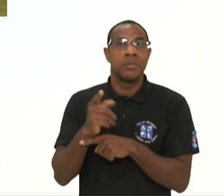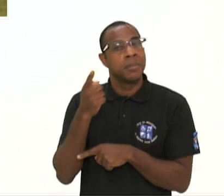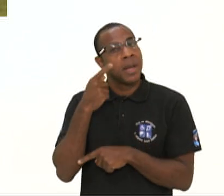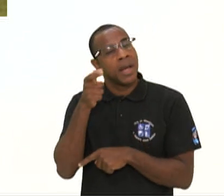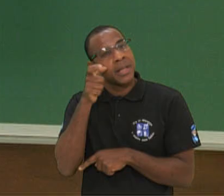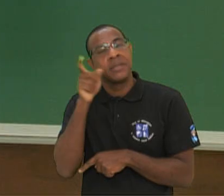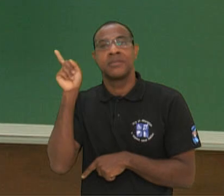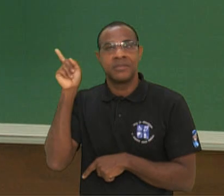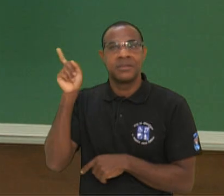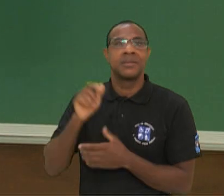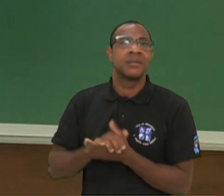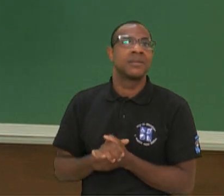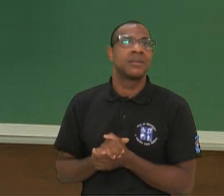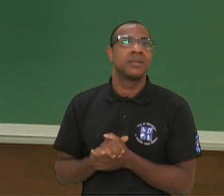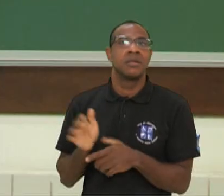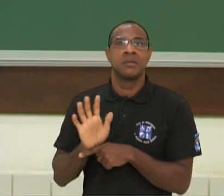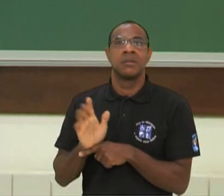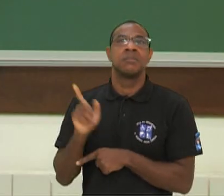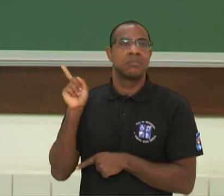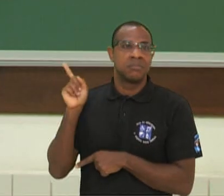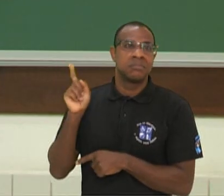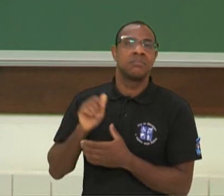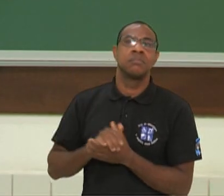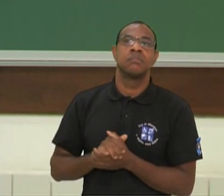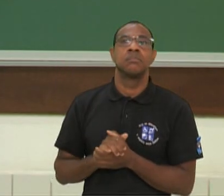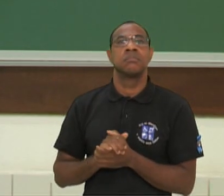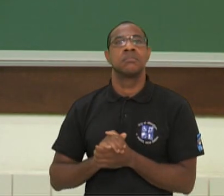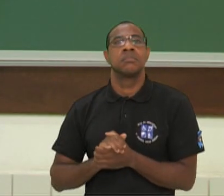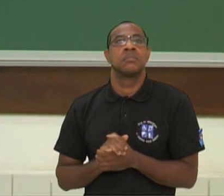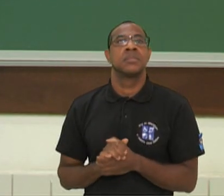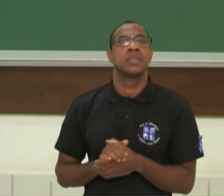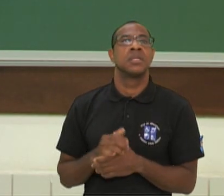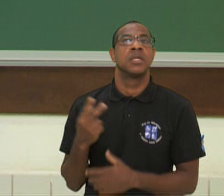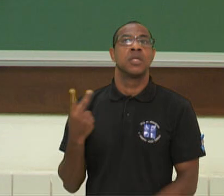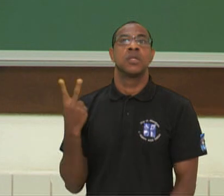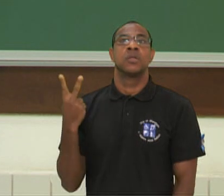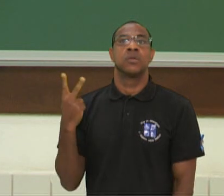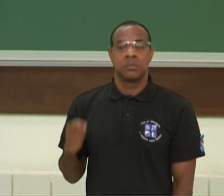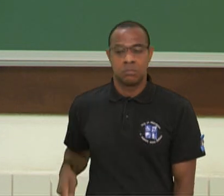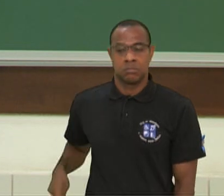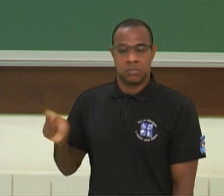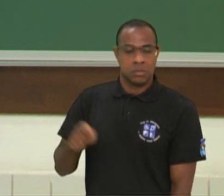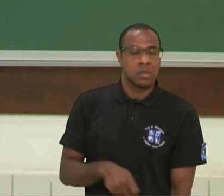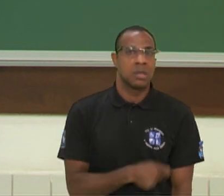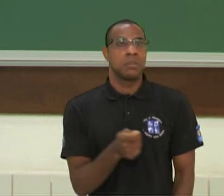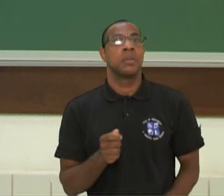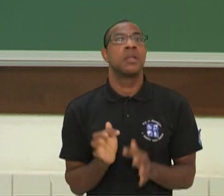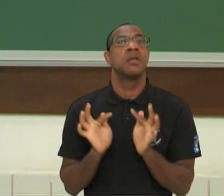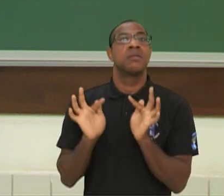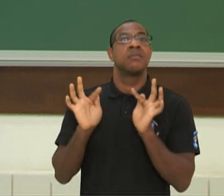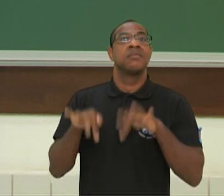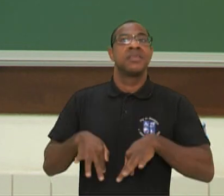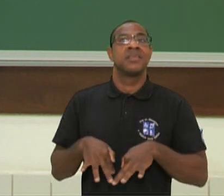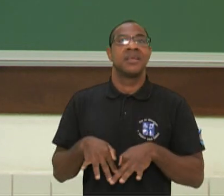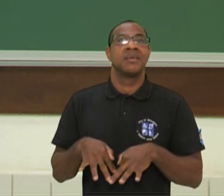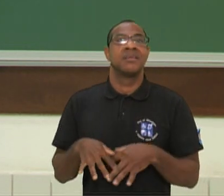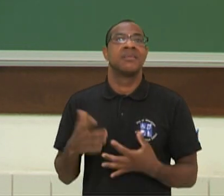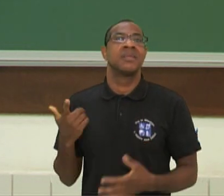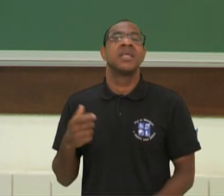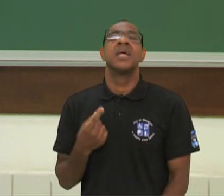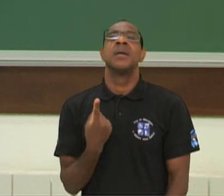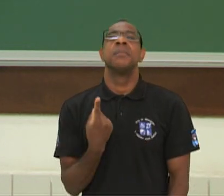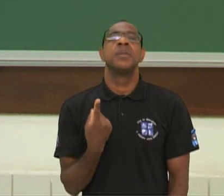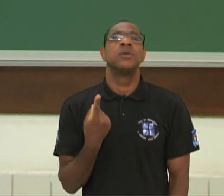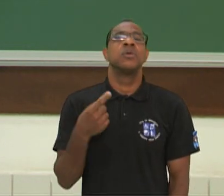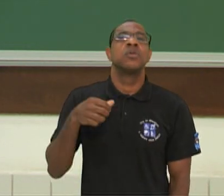McIlroy, que conta os bastidores de dois grandes tenistas para a final de Wimbledon em